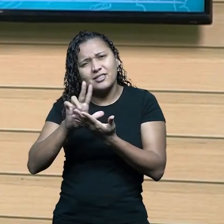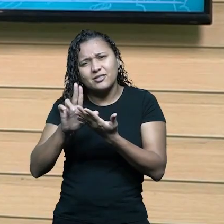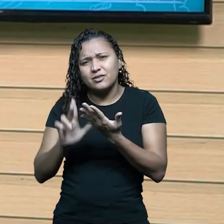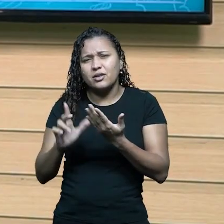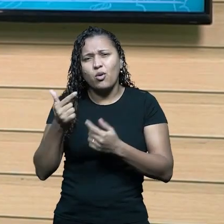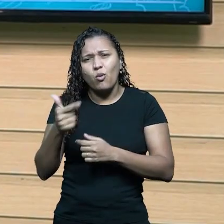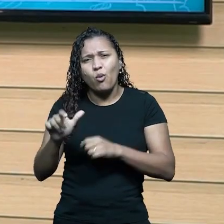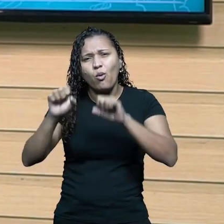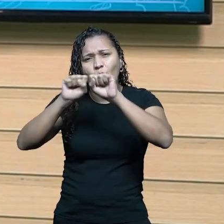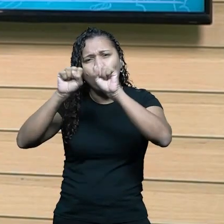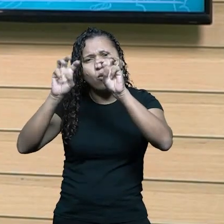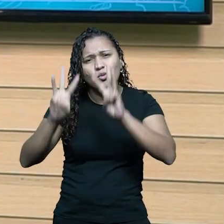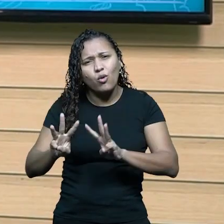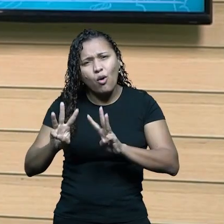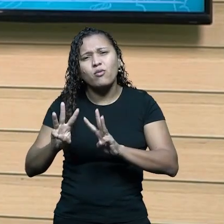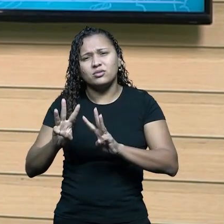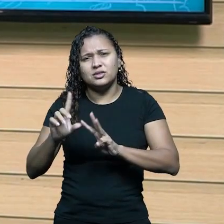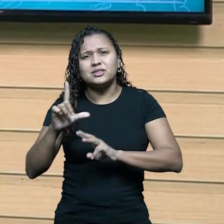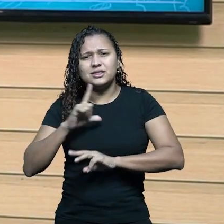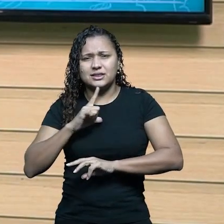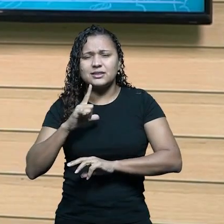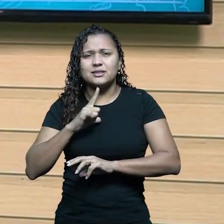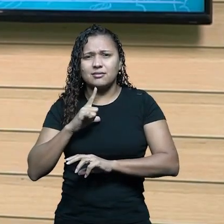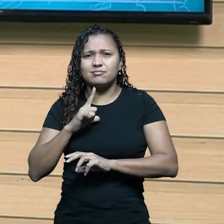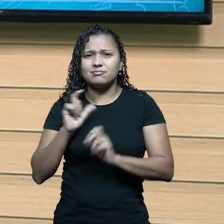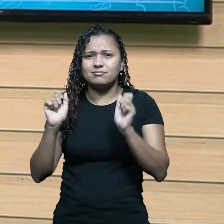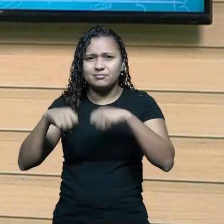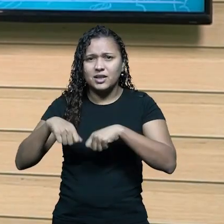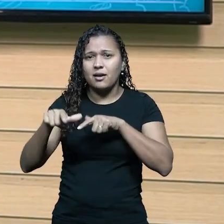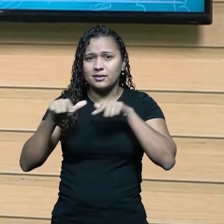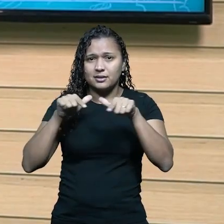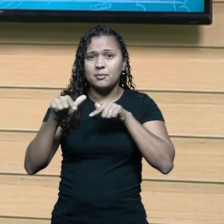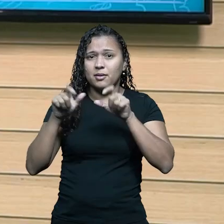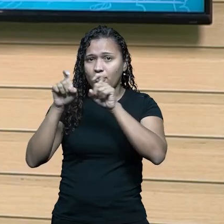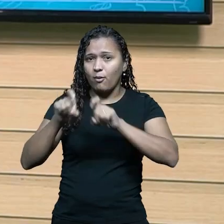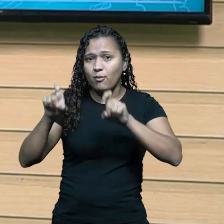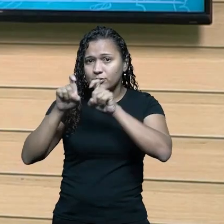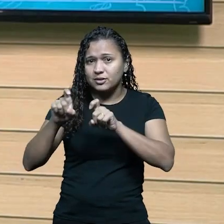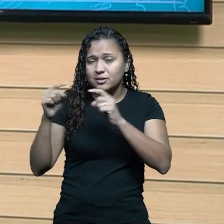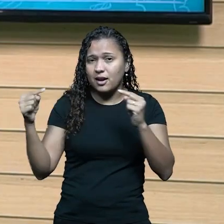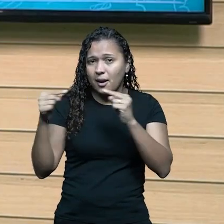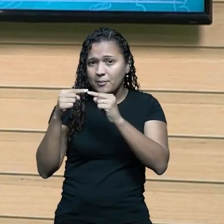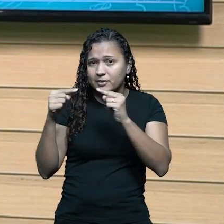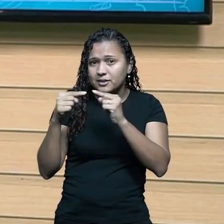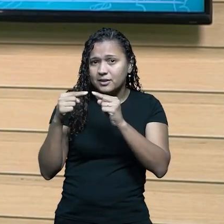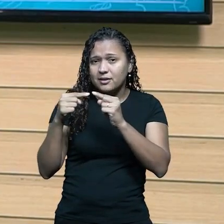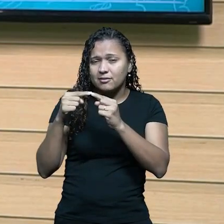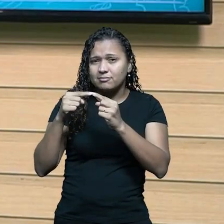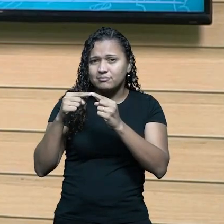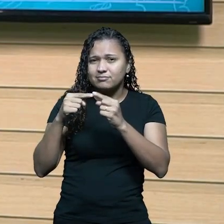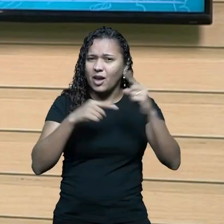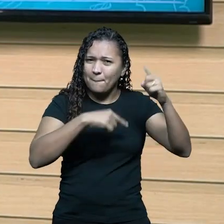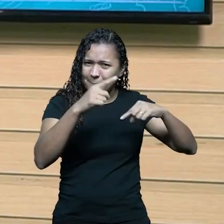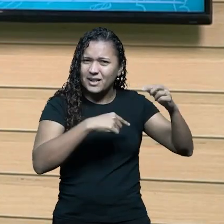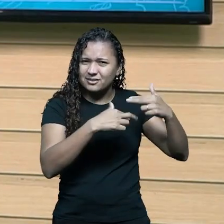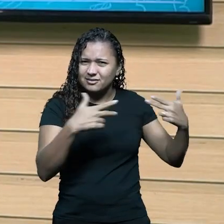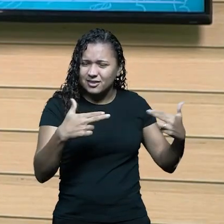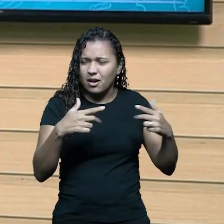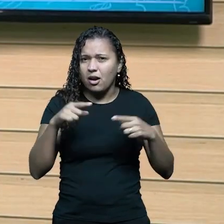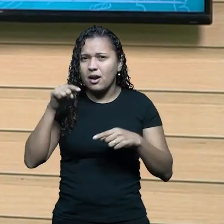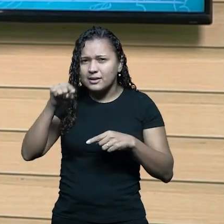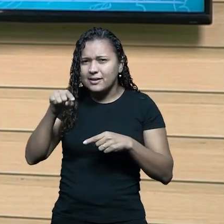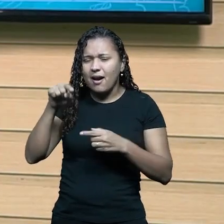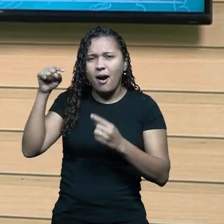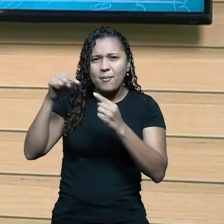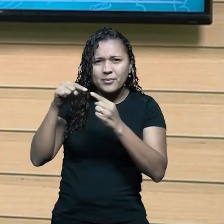softwares que a gente pode trabalhar na parte virtual e aplicar esses elementos com uma precisão bem maior,